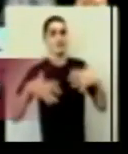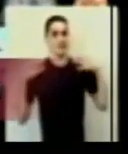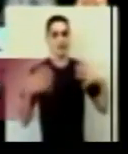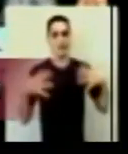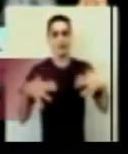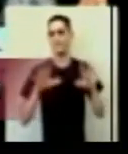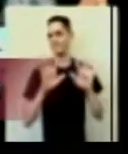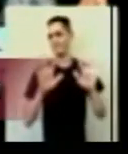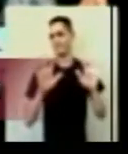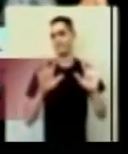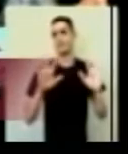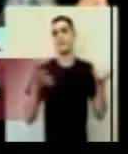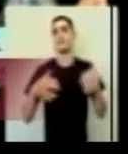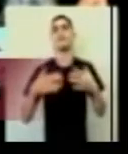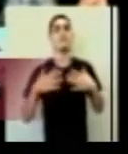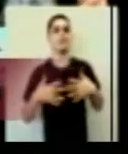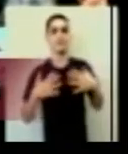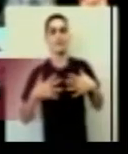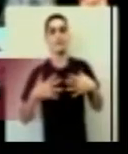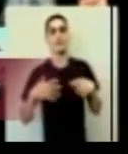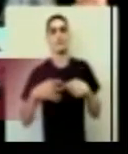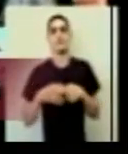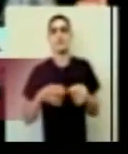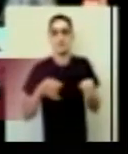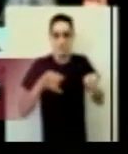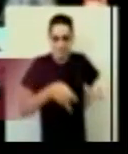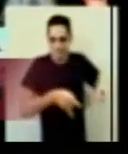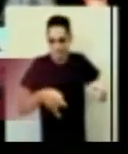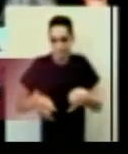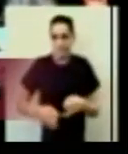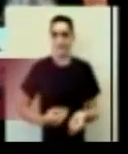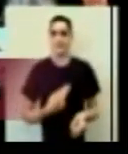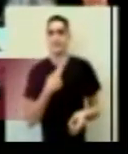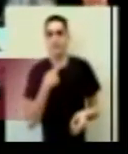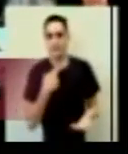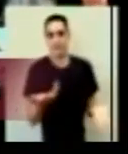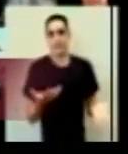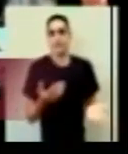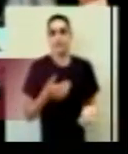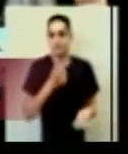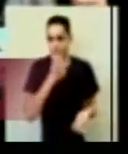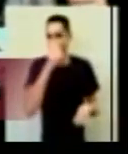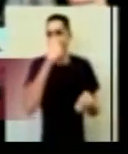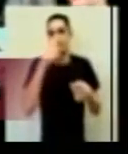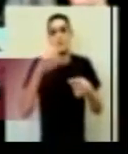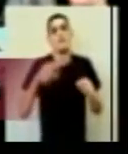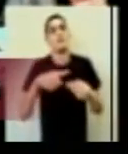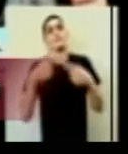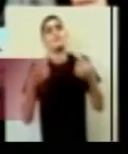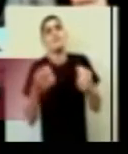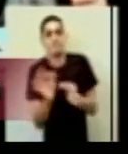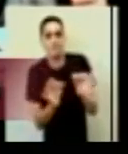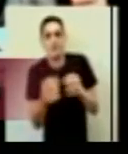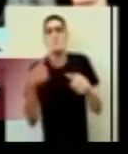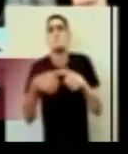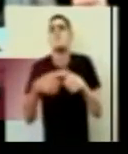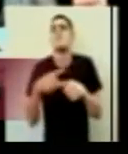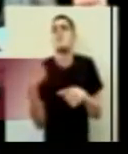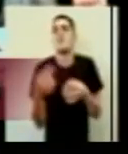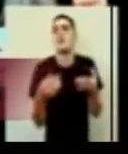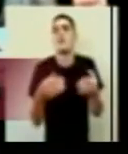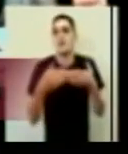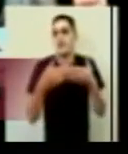não se assustem se esses números continuarem elevados, essa ocupação de leitos, nós abrimos. Por